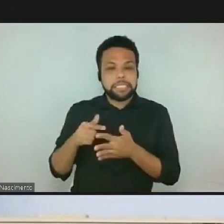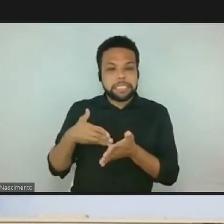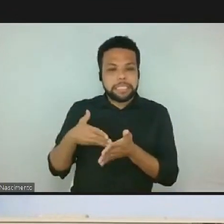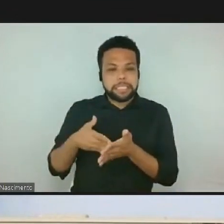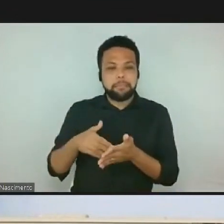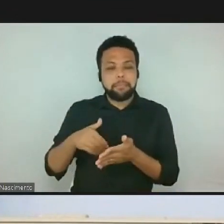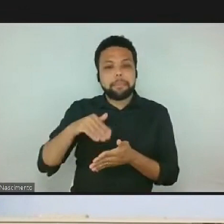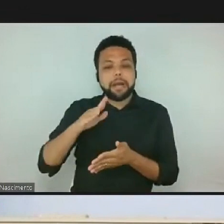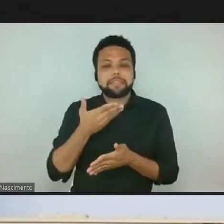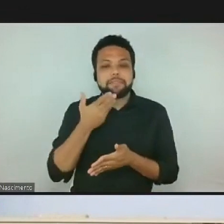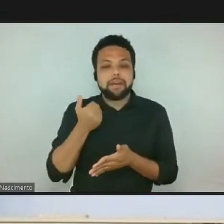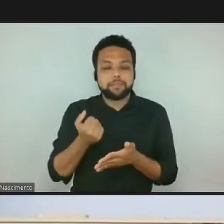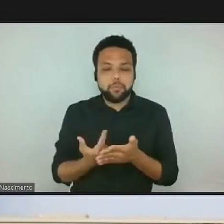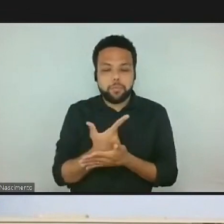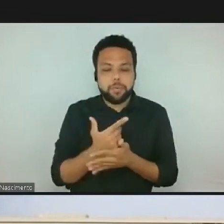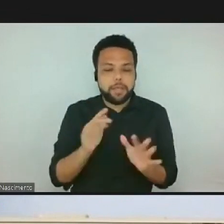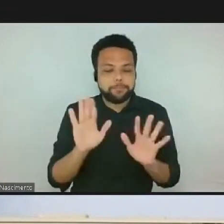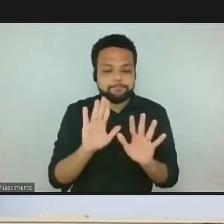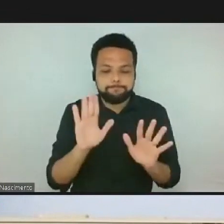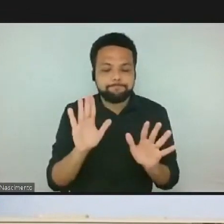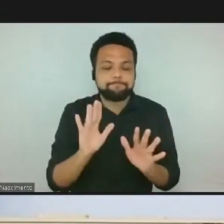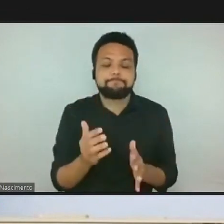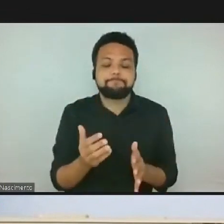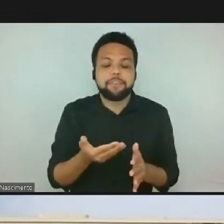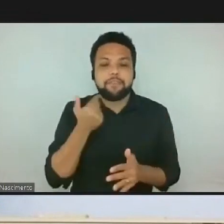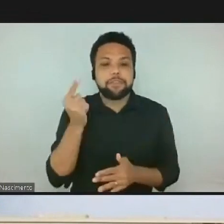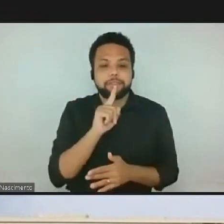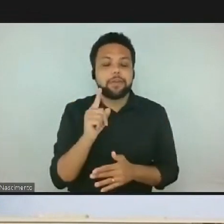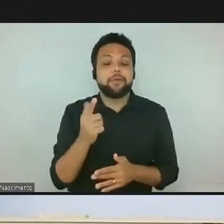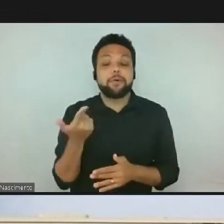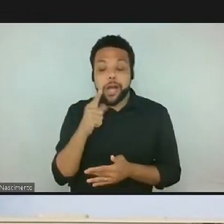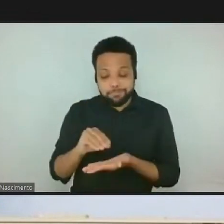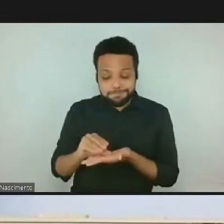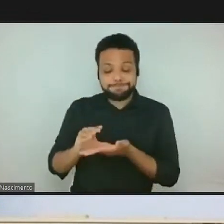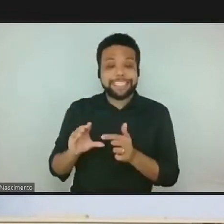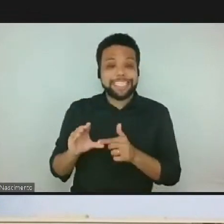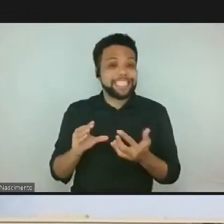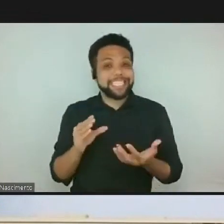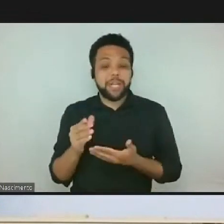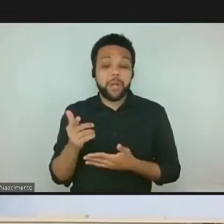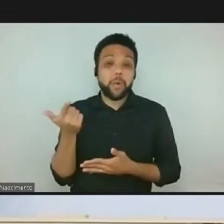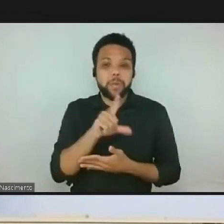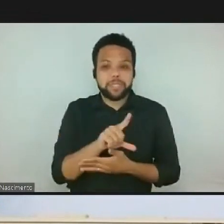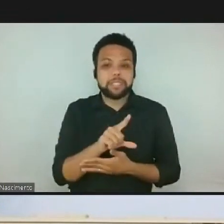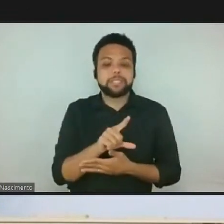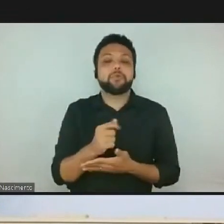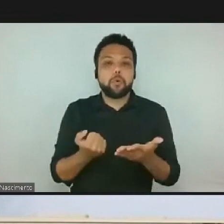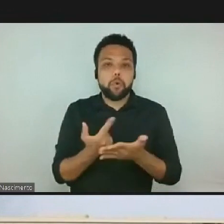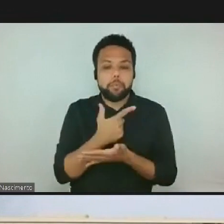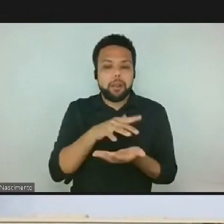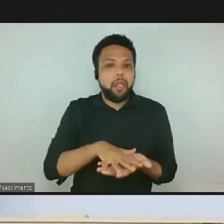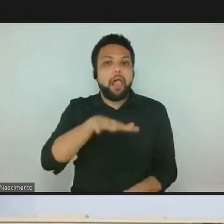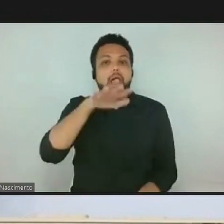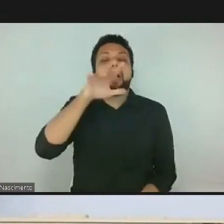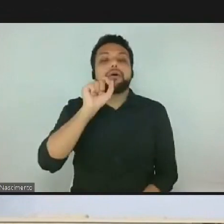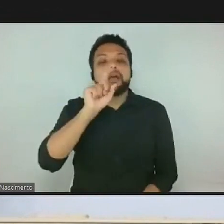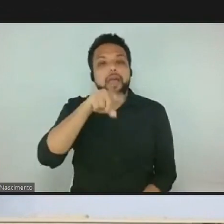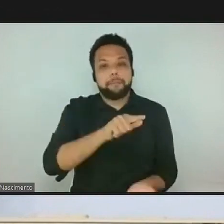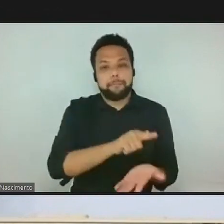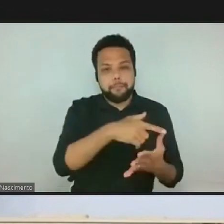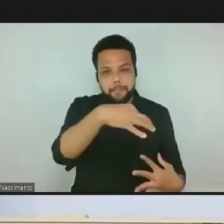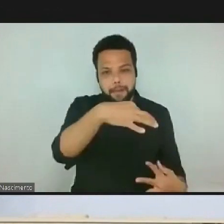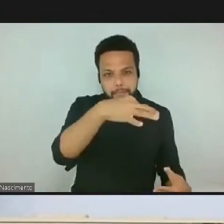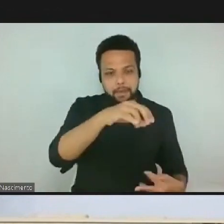não, foi o que coube na verba, a gente comprar um grande volume de papéis